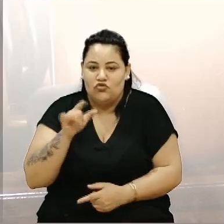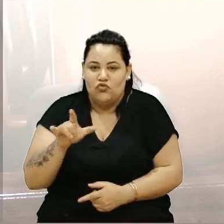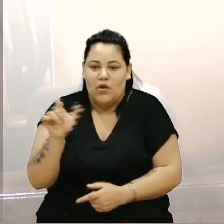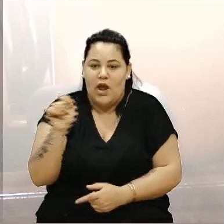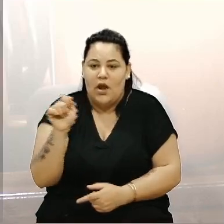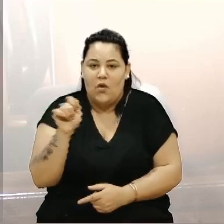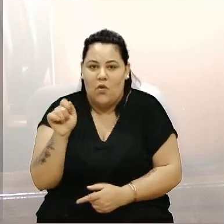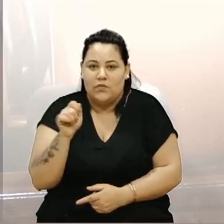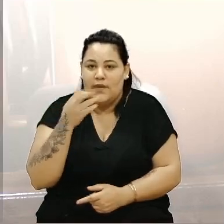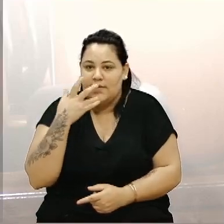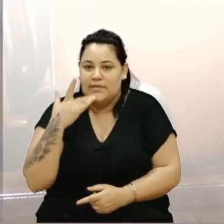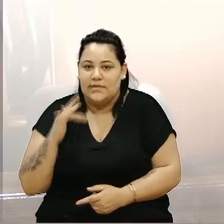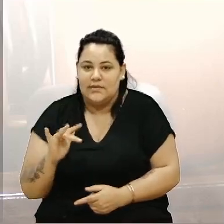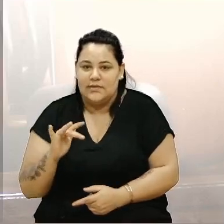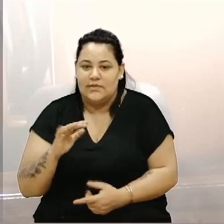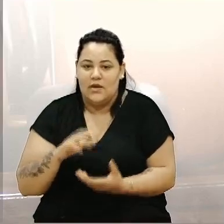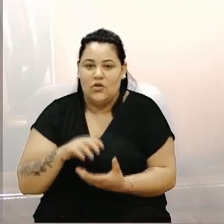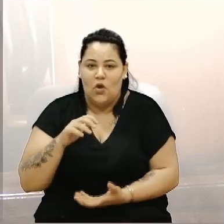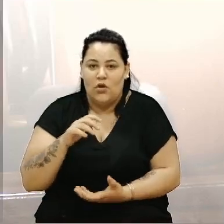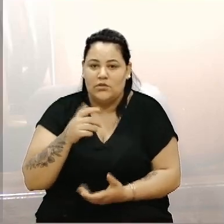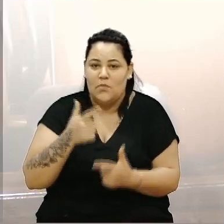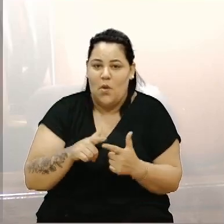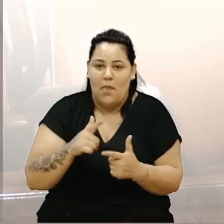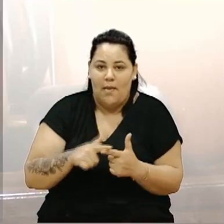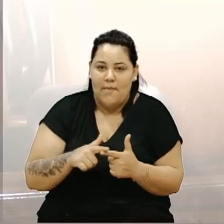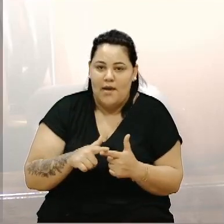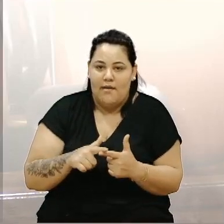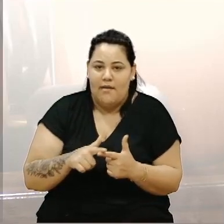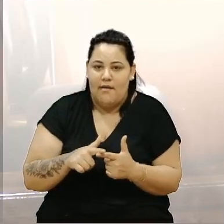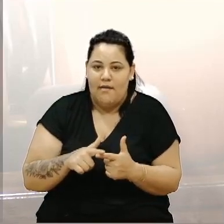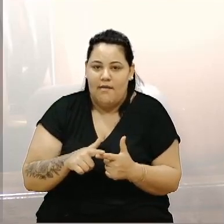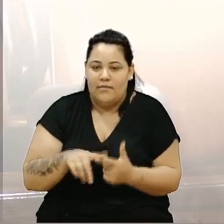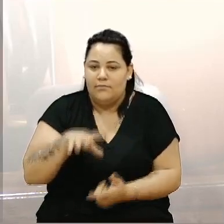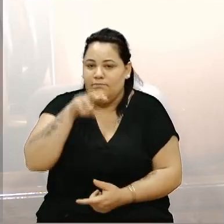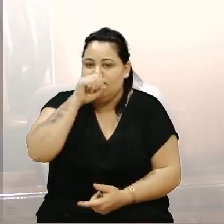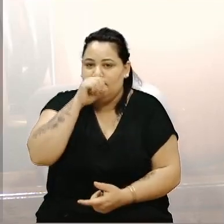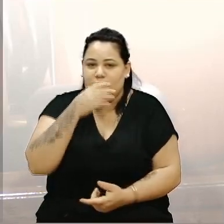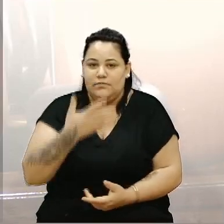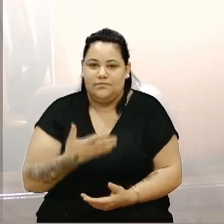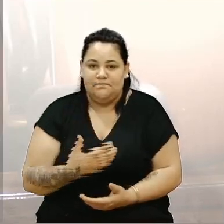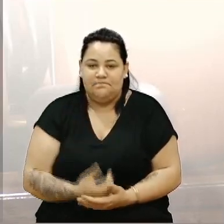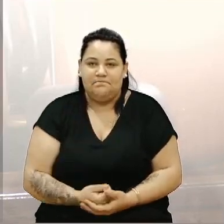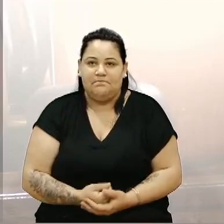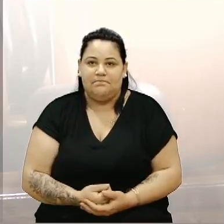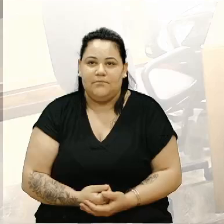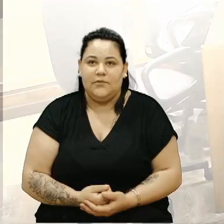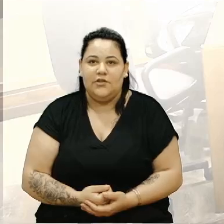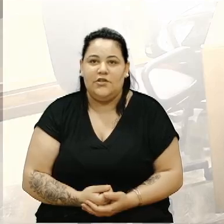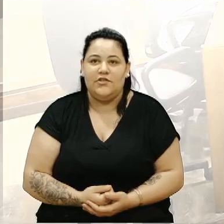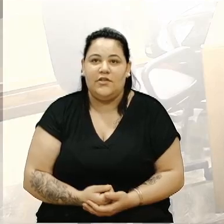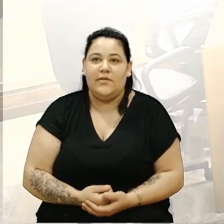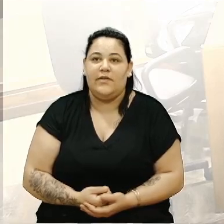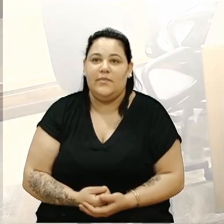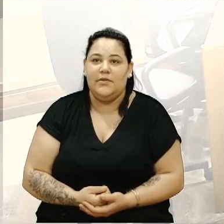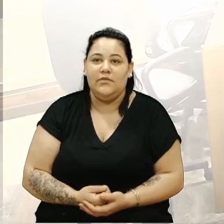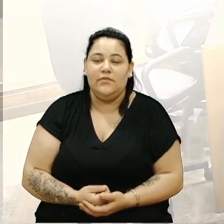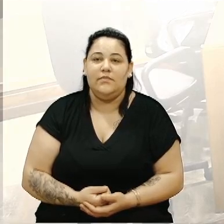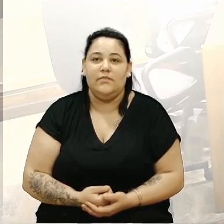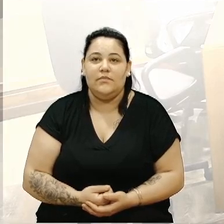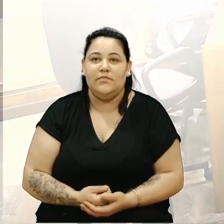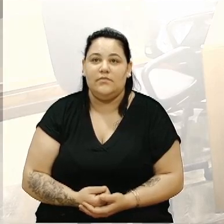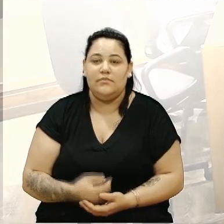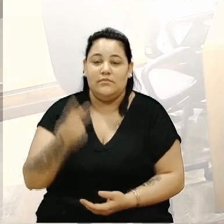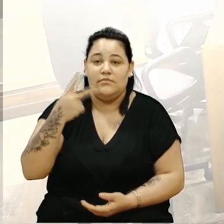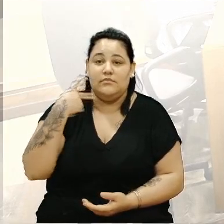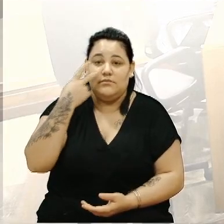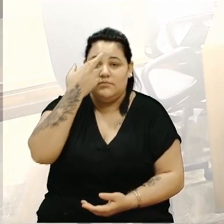e os idosos com problemas respiratórios. Imagina isso. Isso é a parte, vereador Schalco. Vereador Rafael, nós